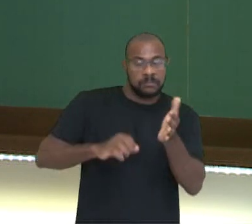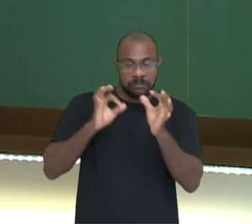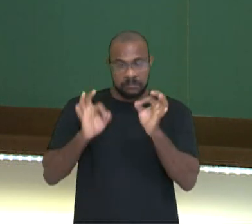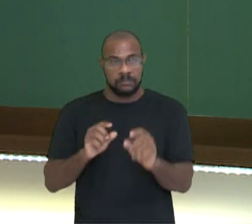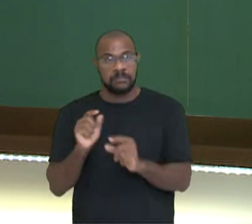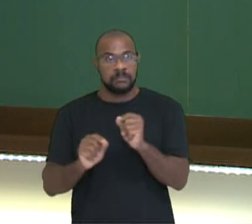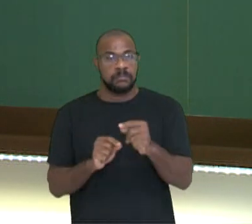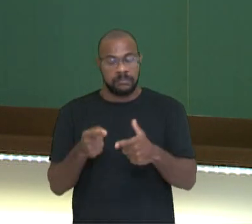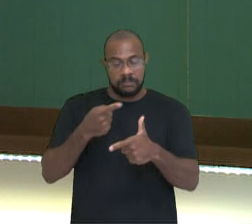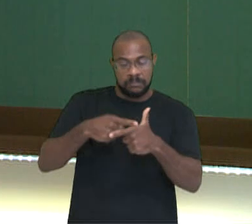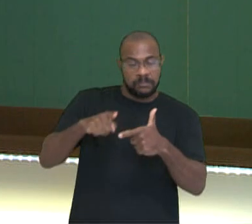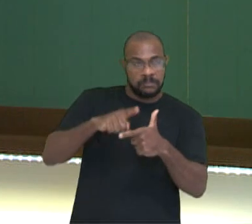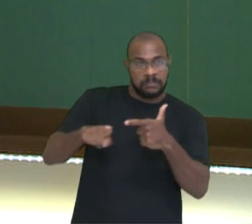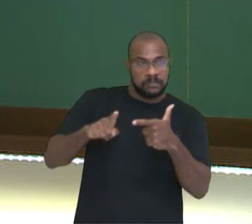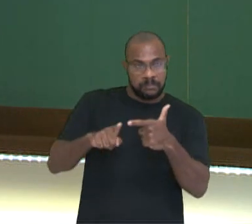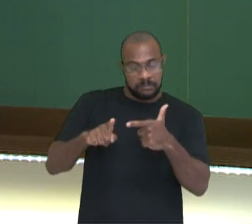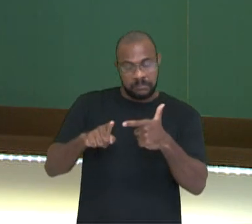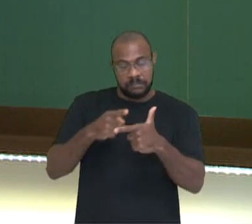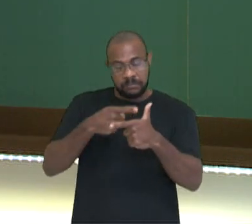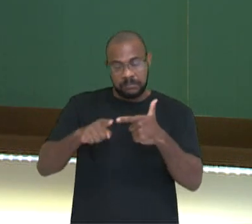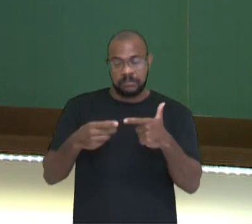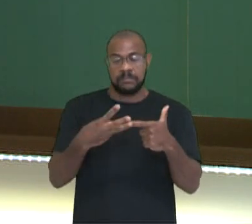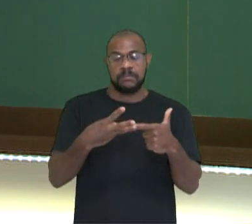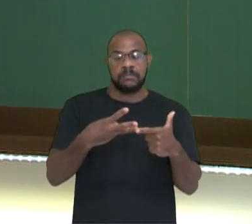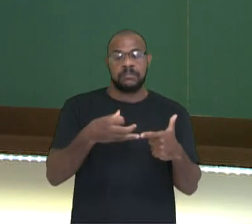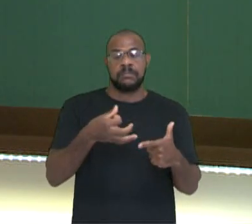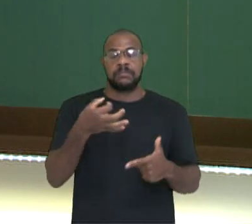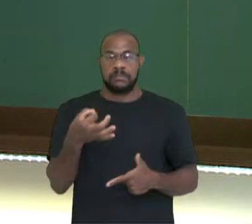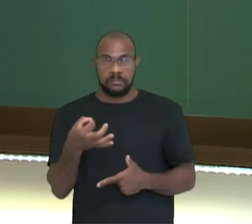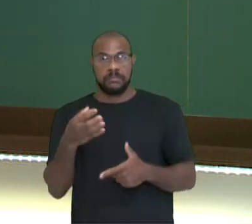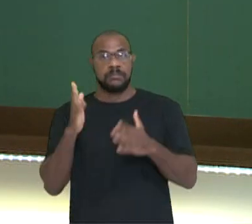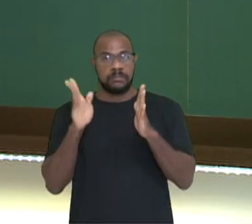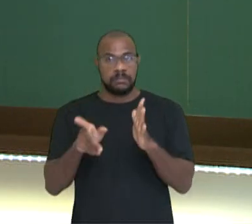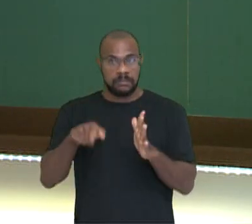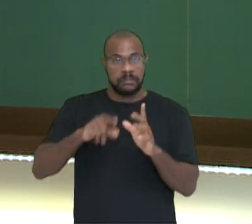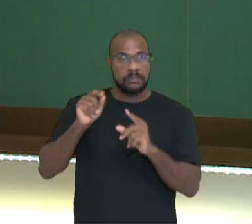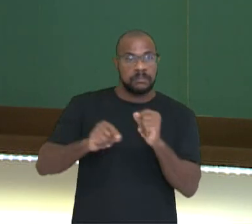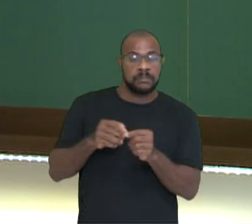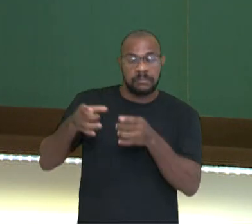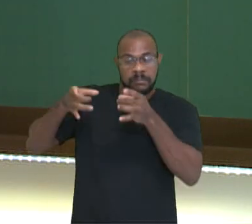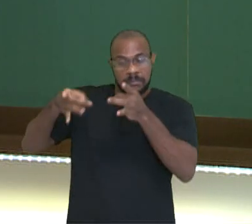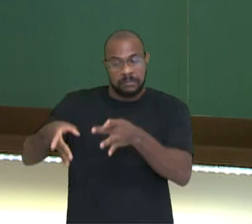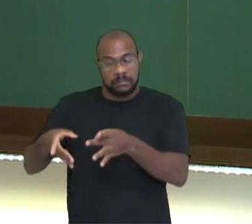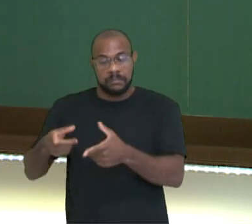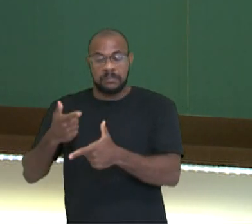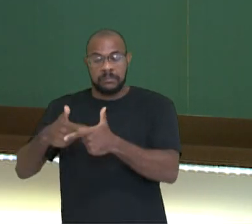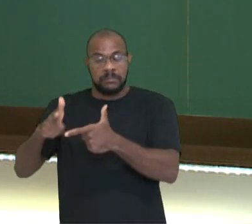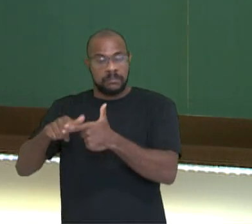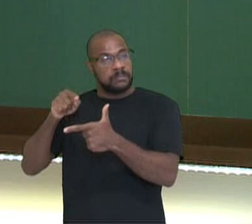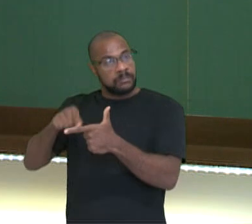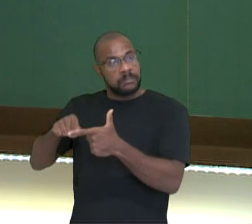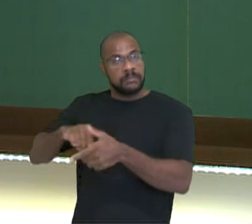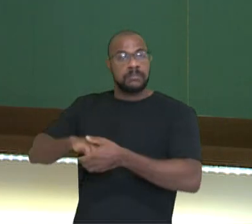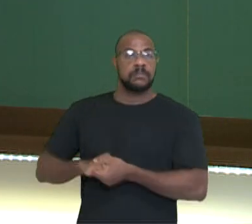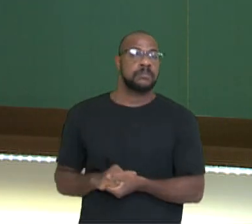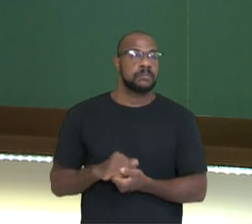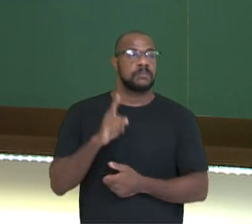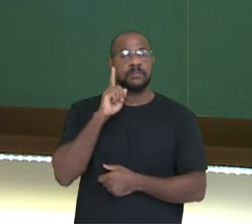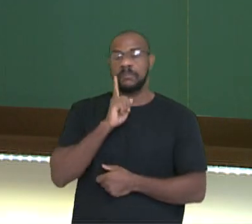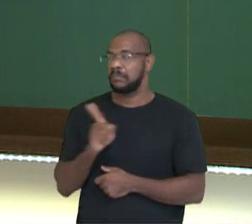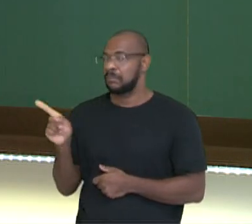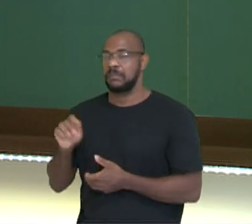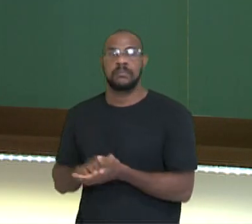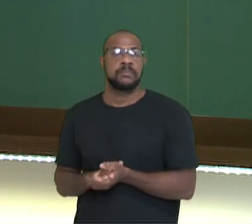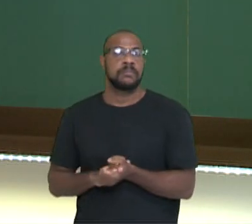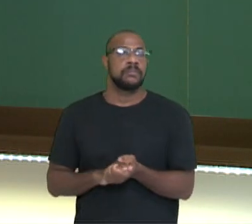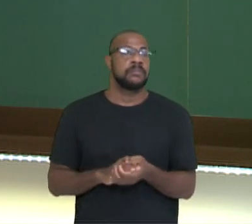somente a divisão do ângulo por 360 e é o resto dessa divisão, tá bom? Então, eu fiz a